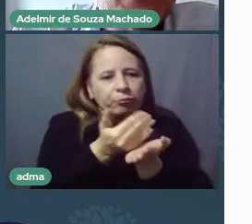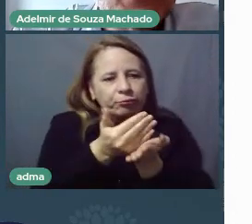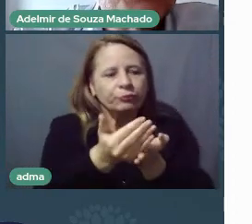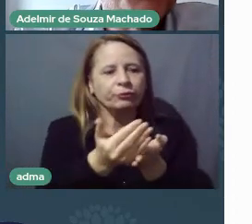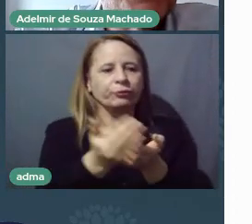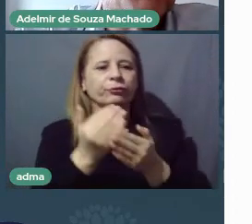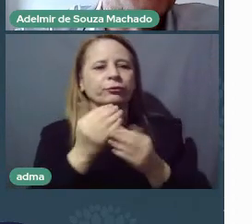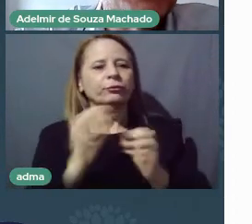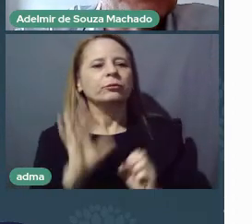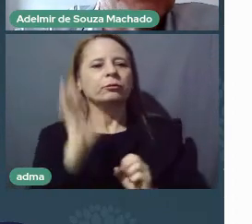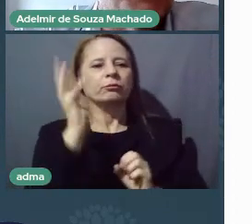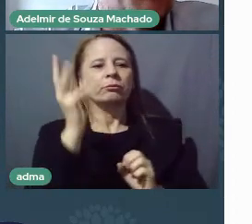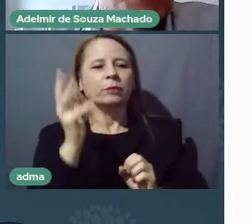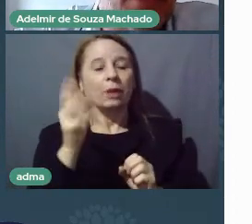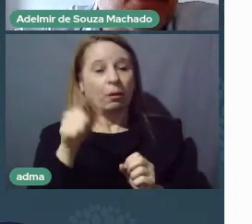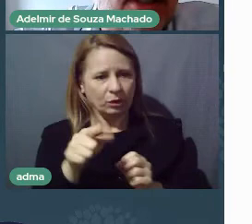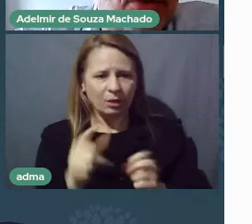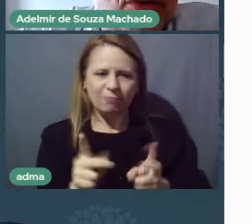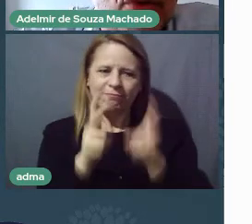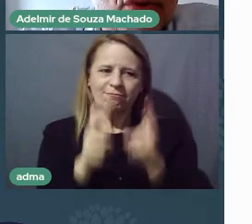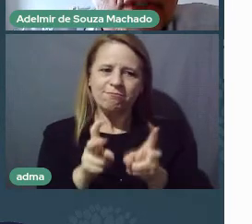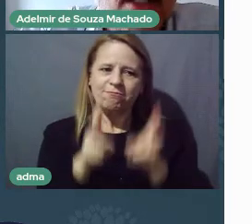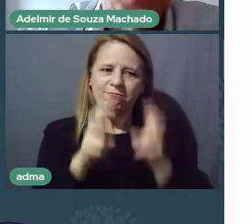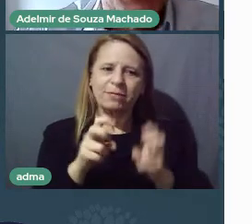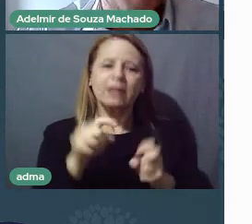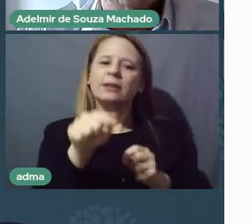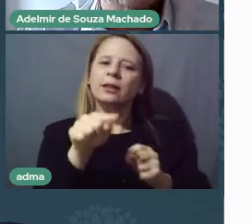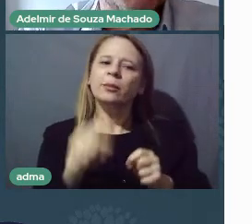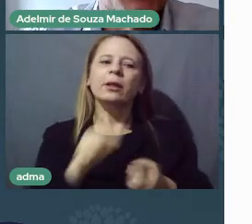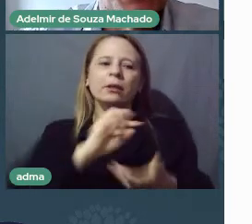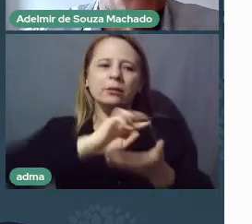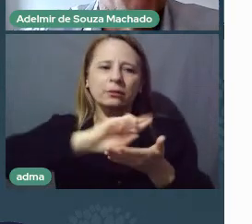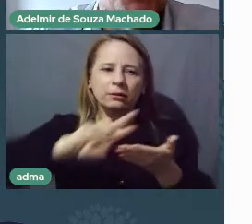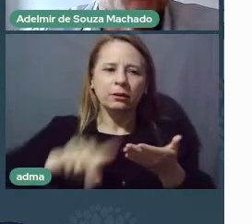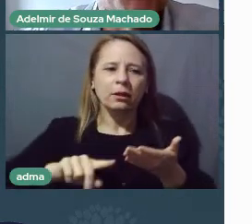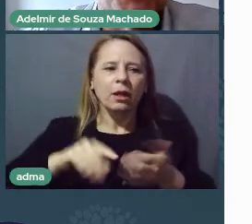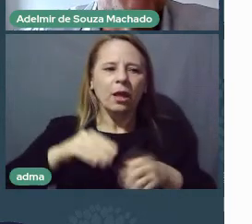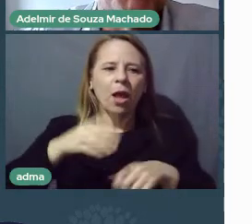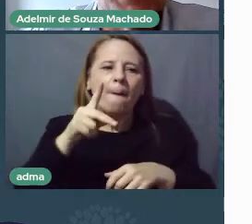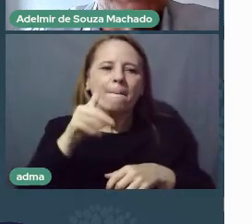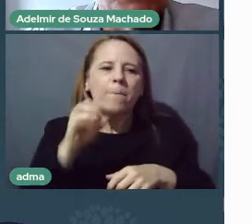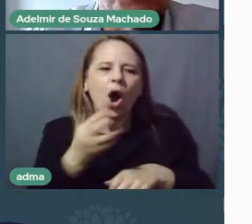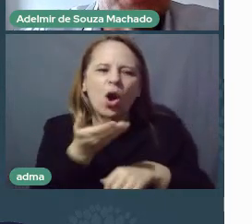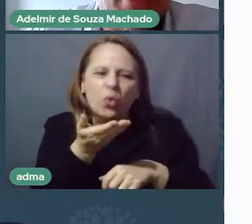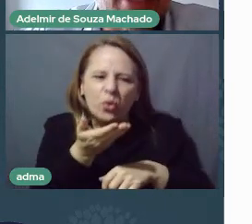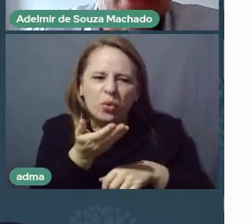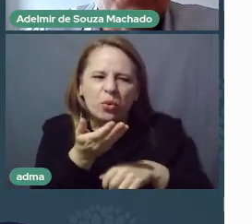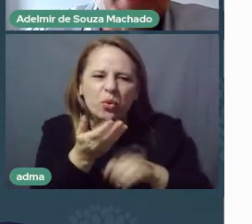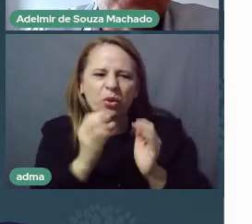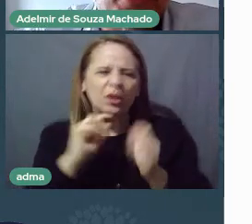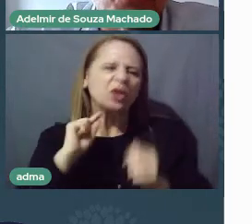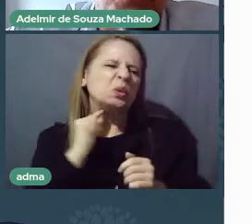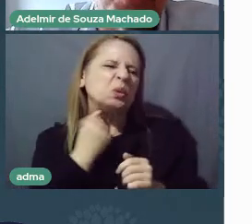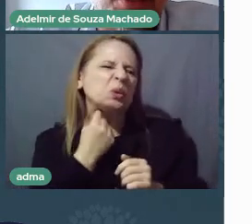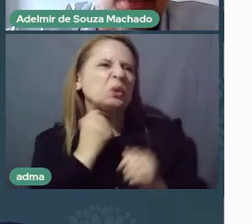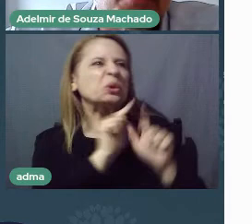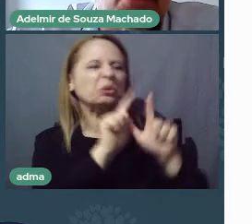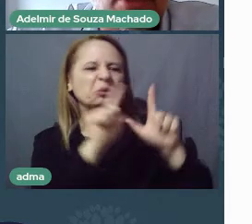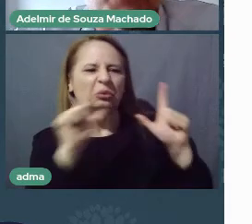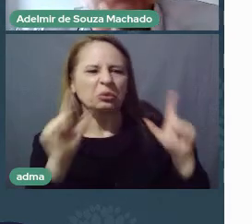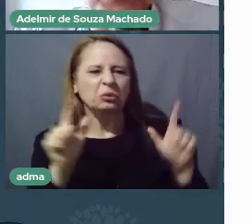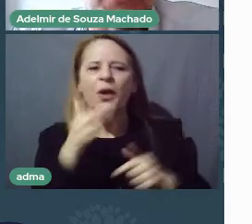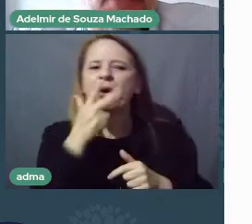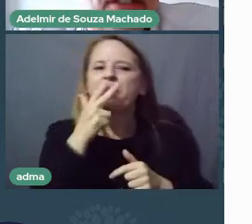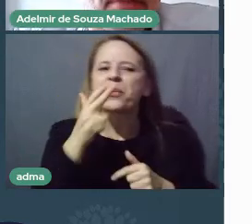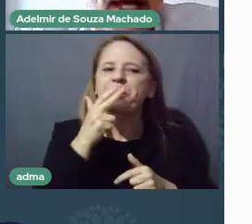vocês identificam esses e vários tantos outros. A poeira, o mofo, a fumaça do cigarro, vários produtos